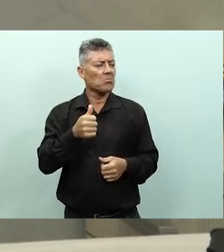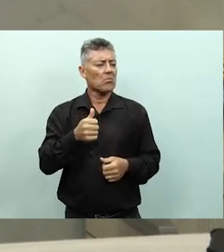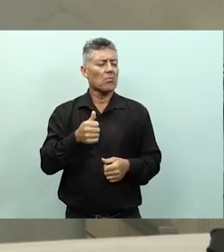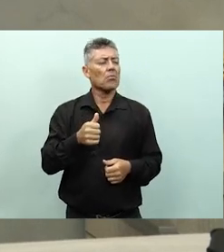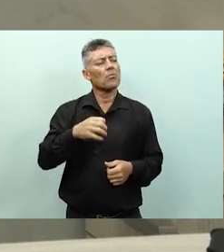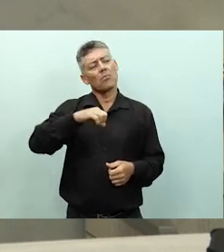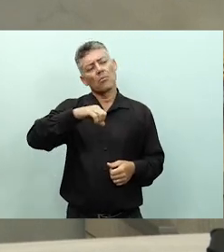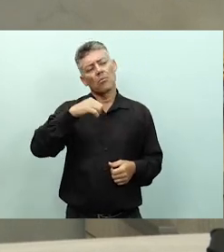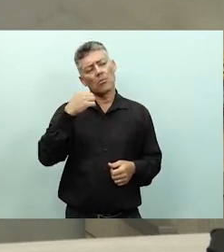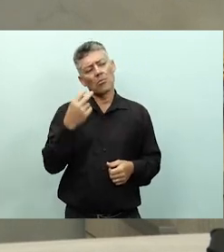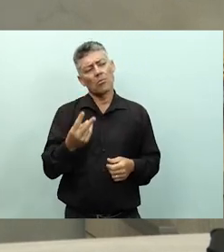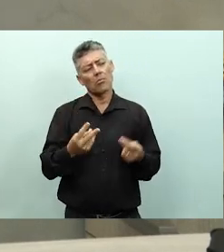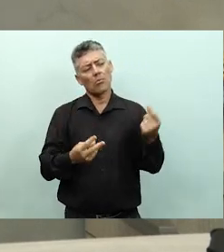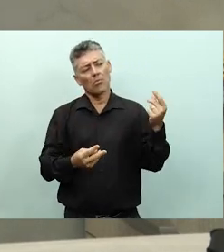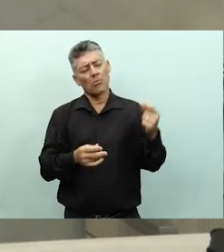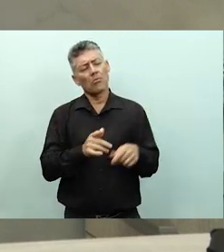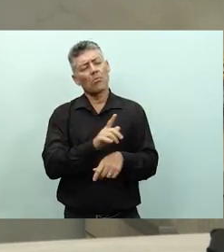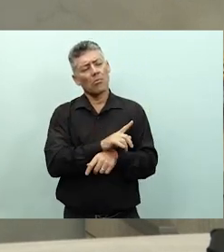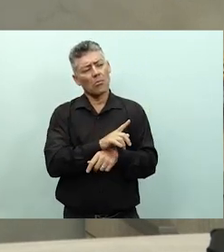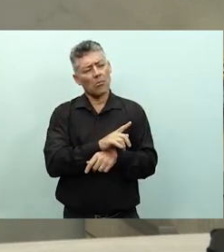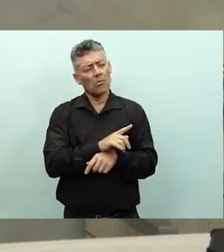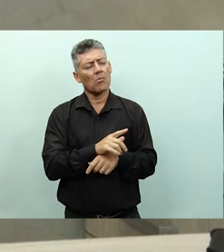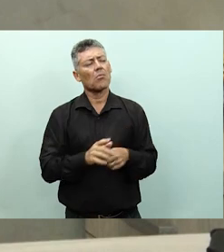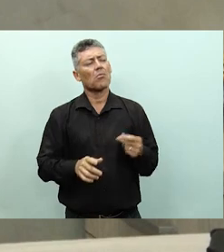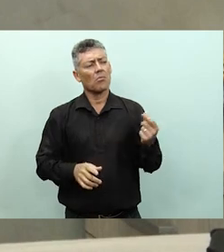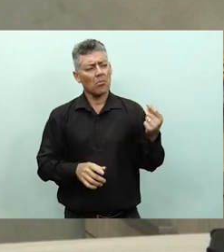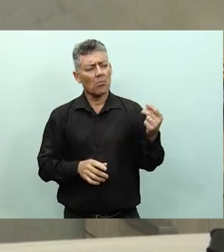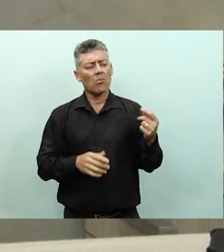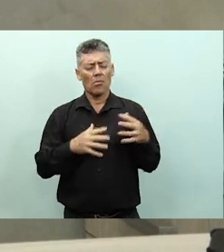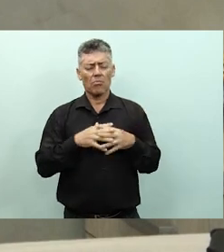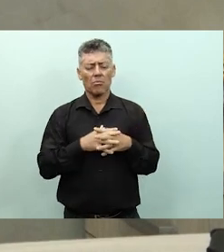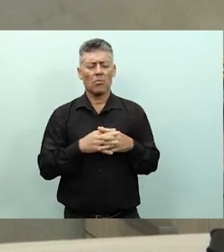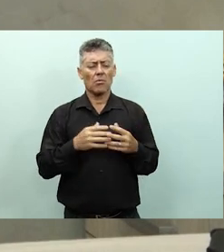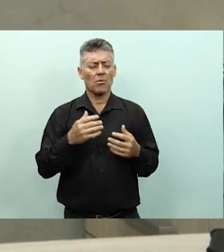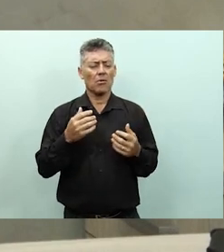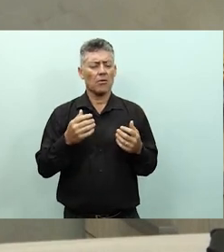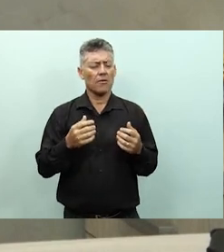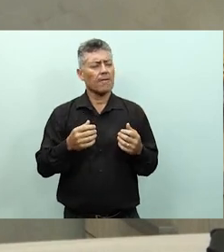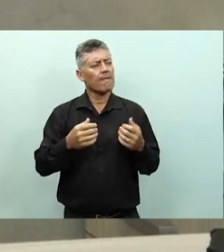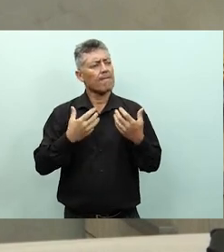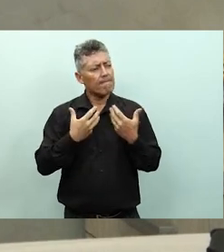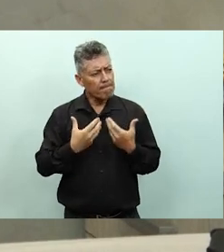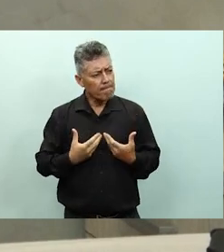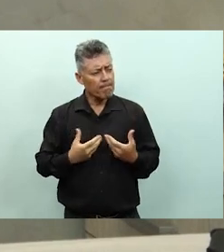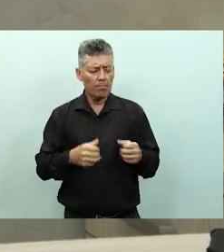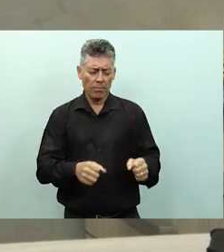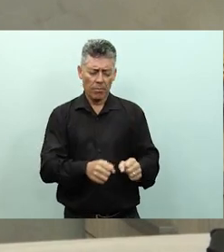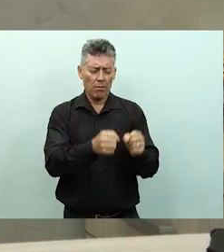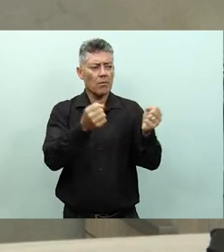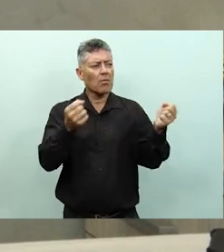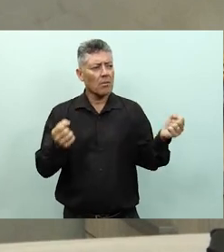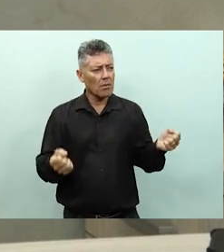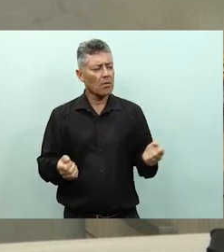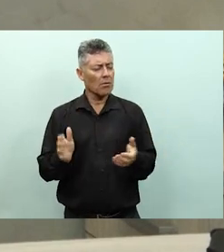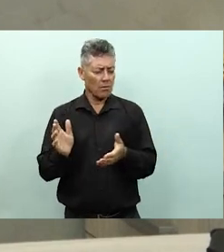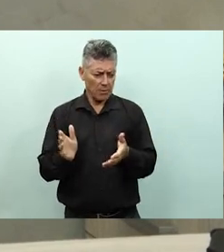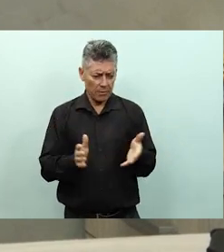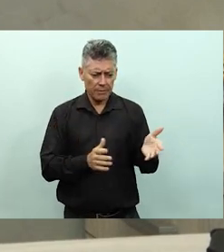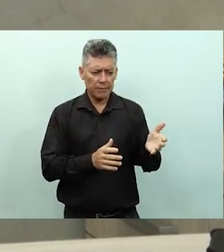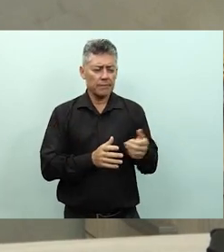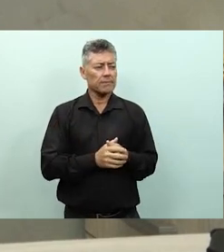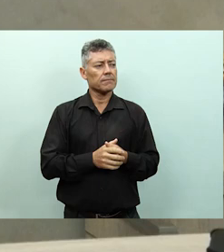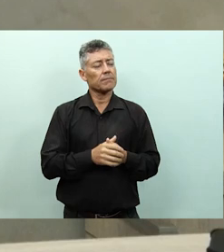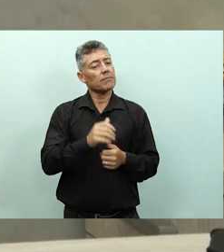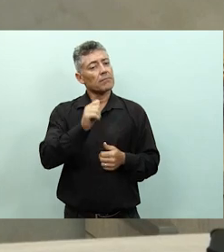em 92 teve uma gestão bastante atribulada, desgastada. Eles romperam no decorrer da gestão